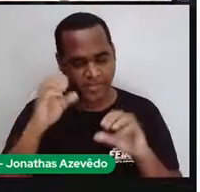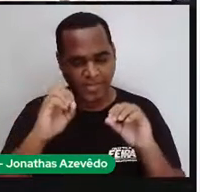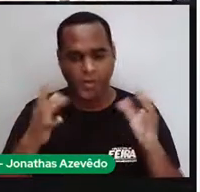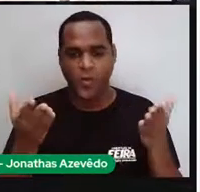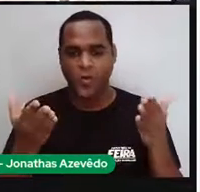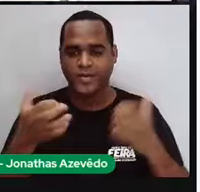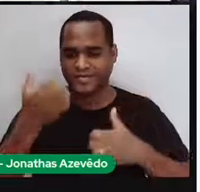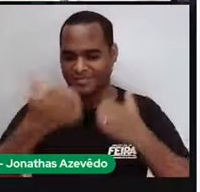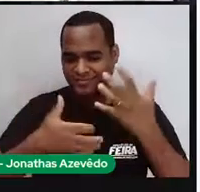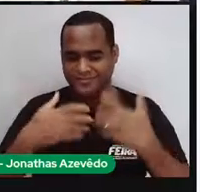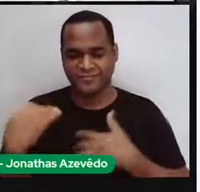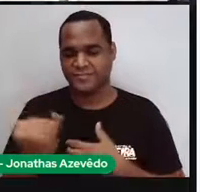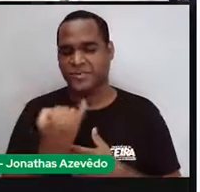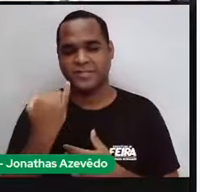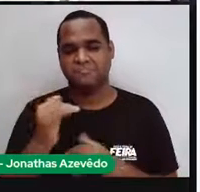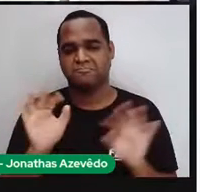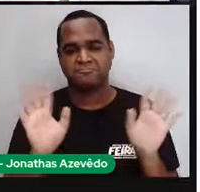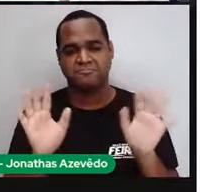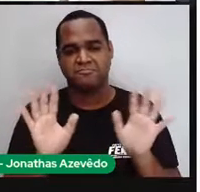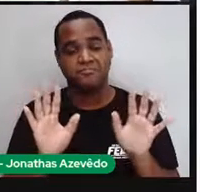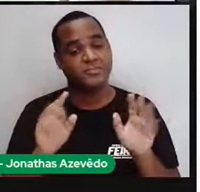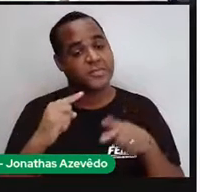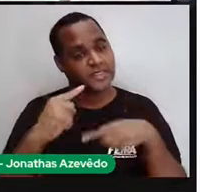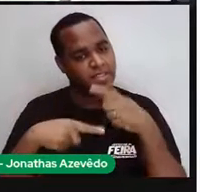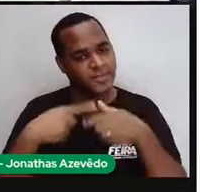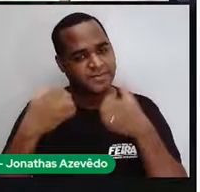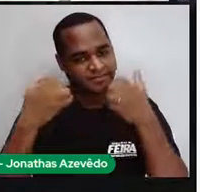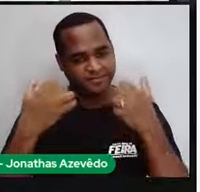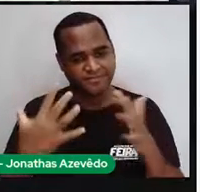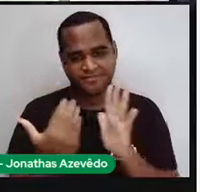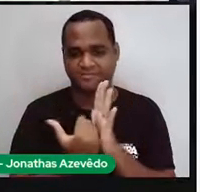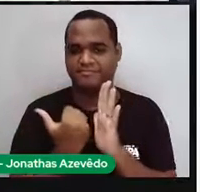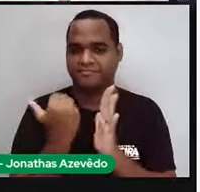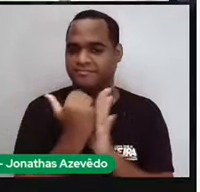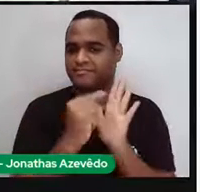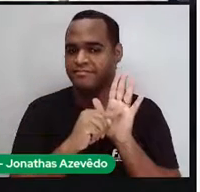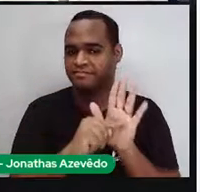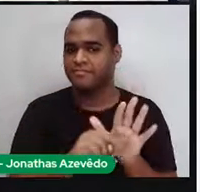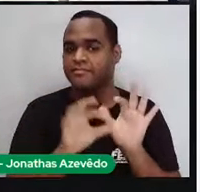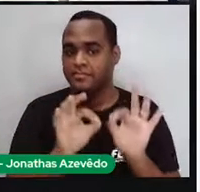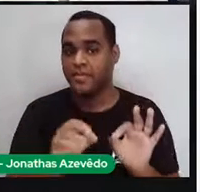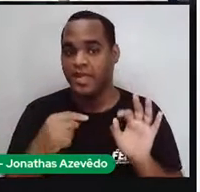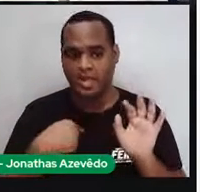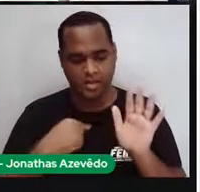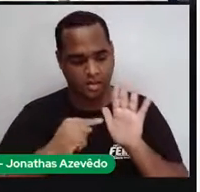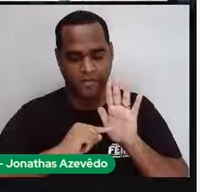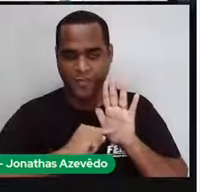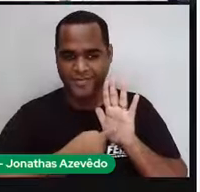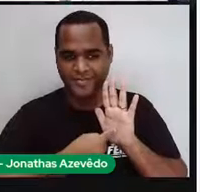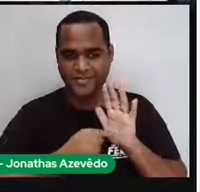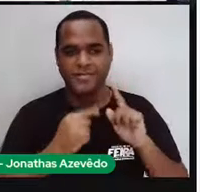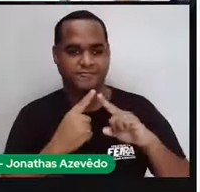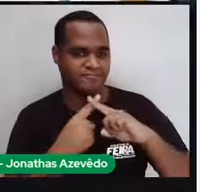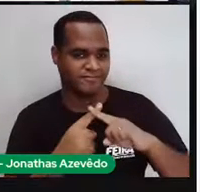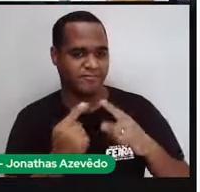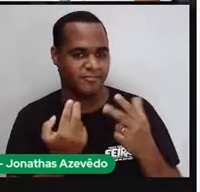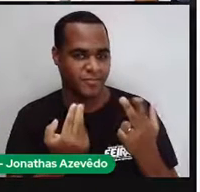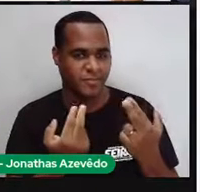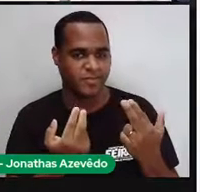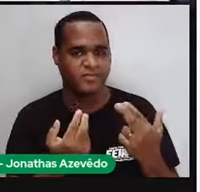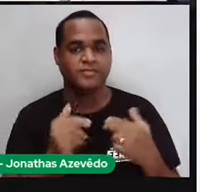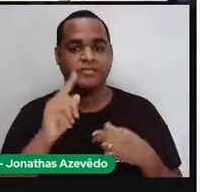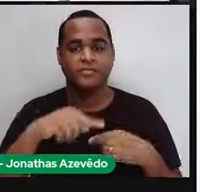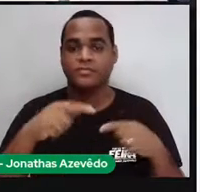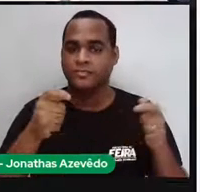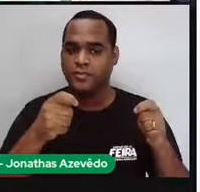no momento eu não vai ser interessante vamos só saber e esse pontinho é o sinal da multiplicação é que vai dizer para a gente que